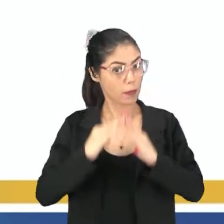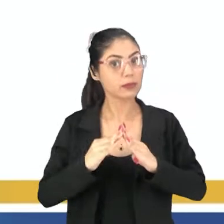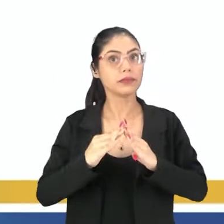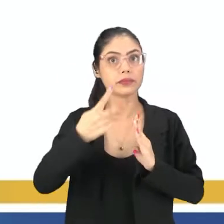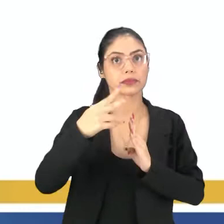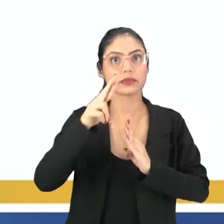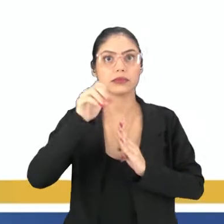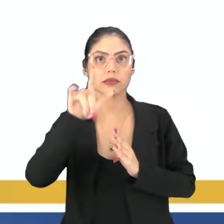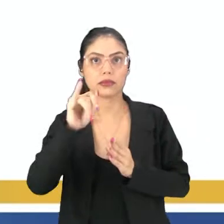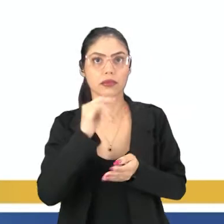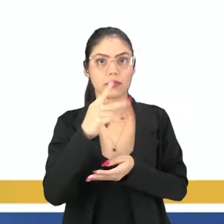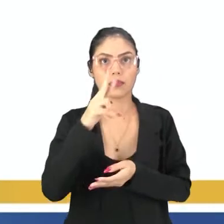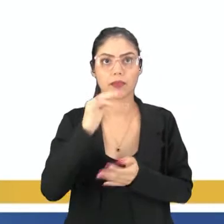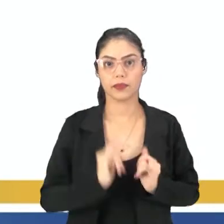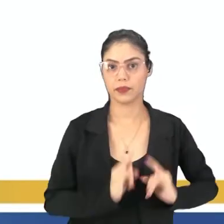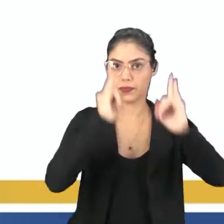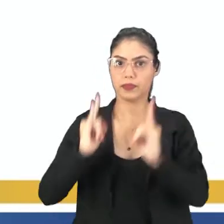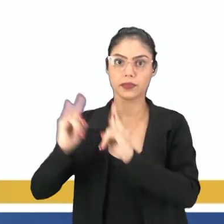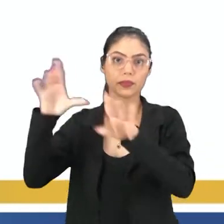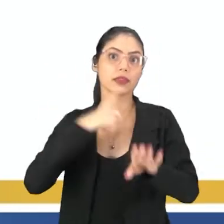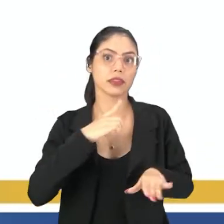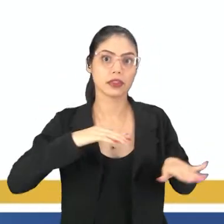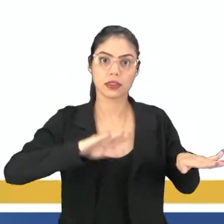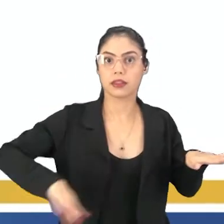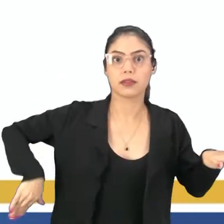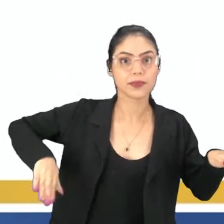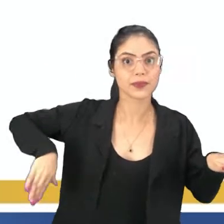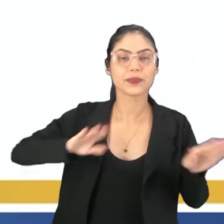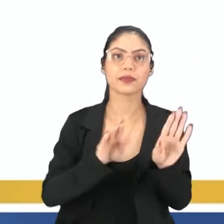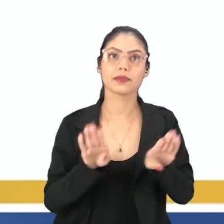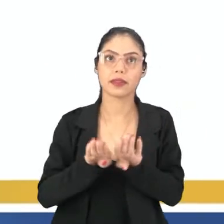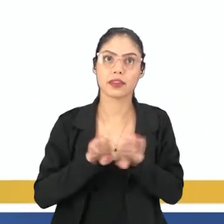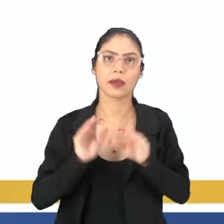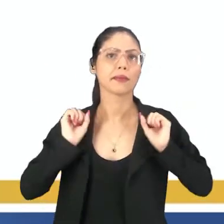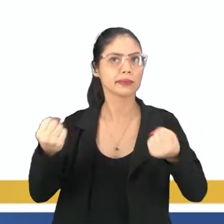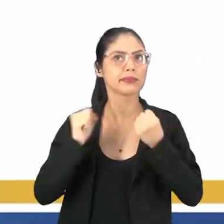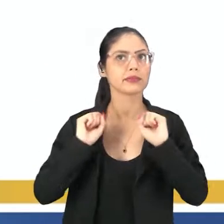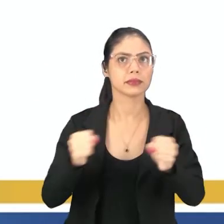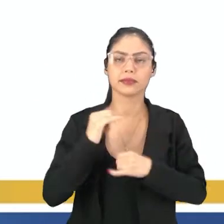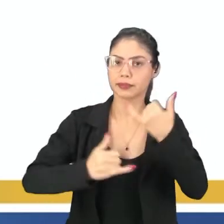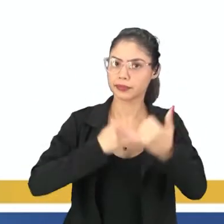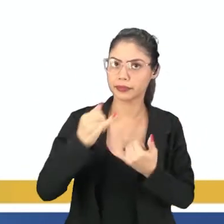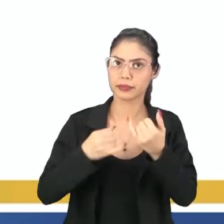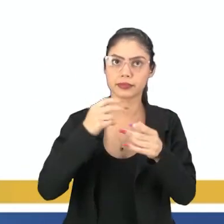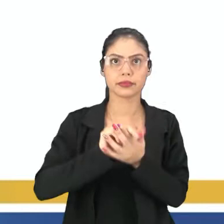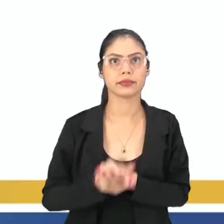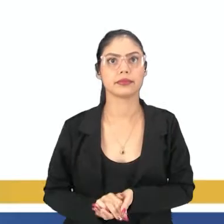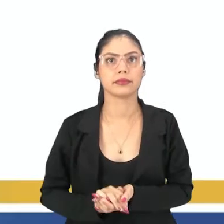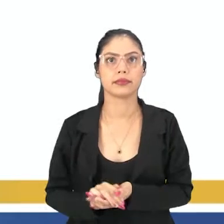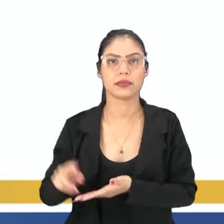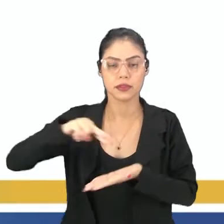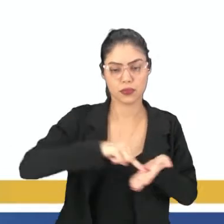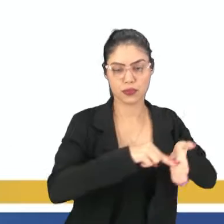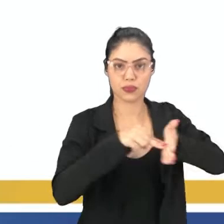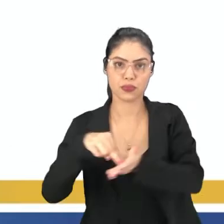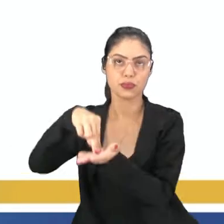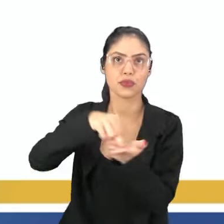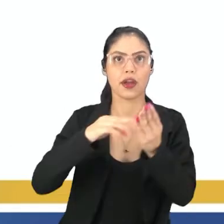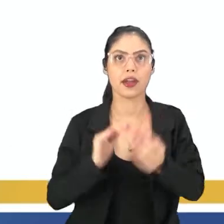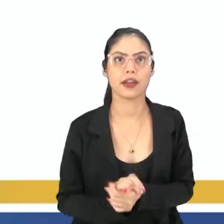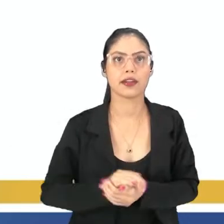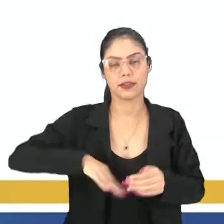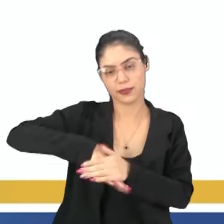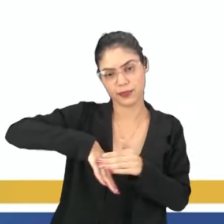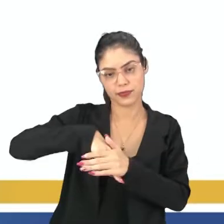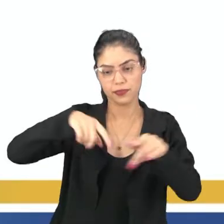do Paraíso. Lá tem piscina, campo de futebol, academia, salão de jogos, pista de skate e quadras. Eu